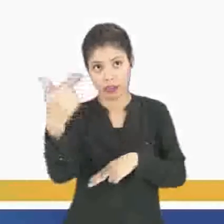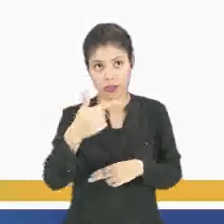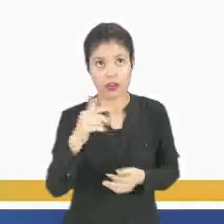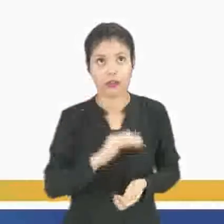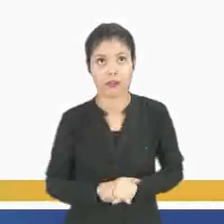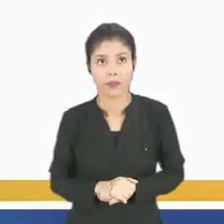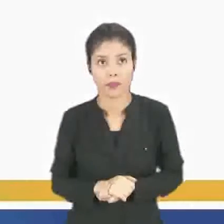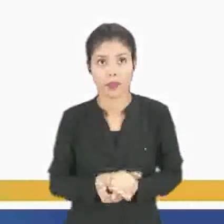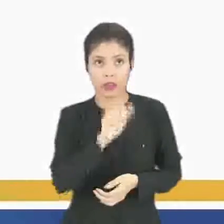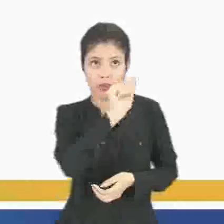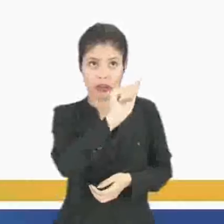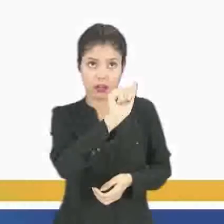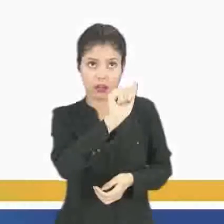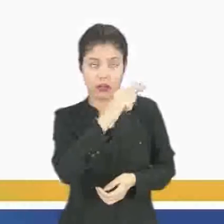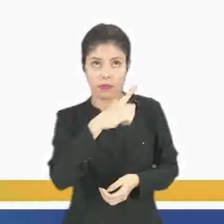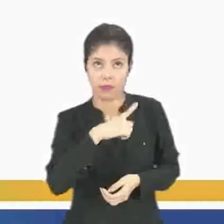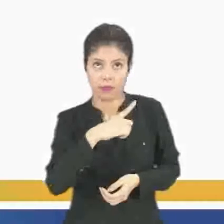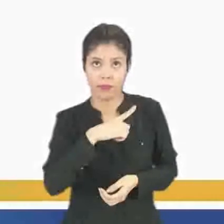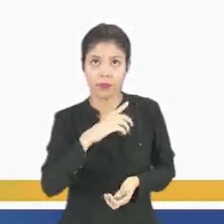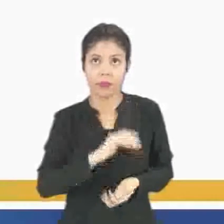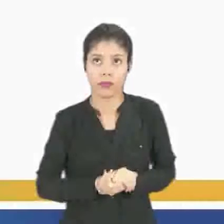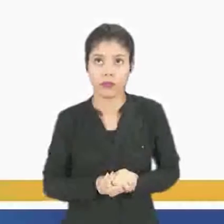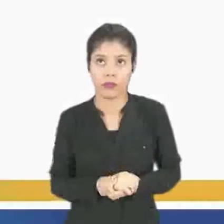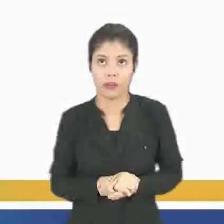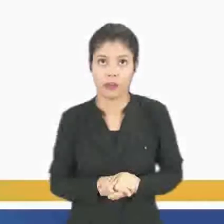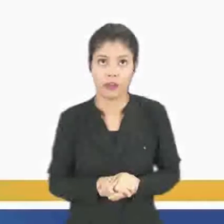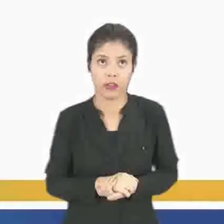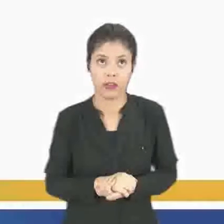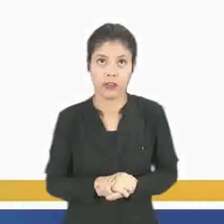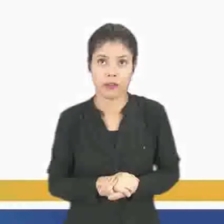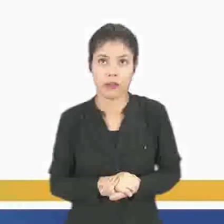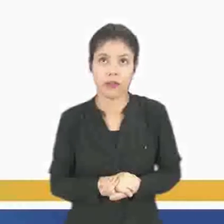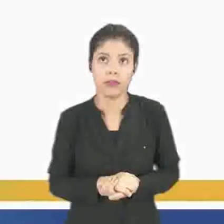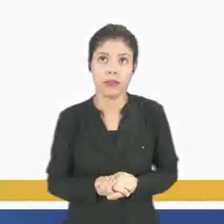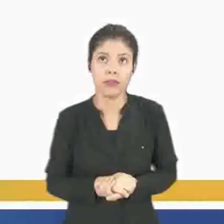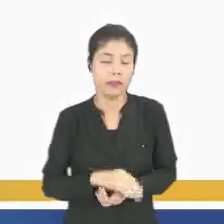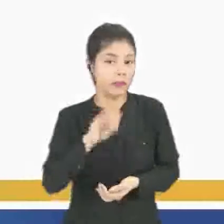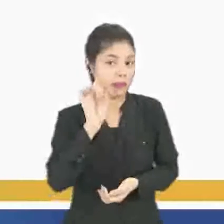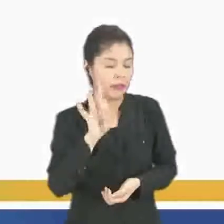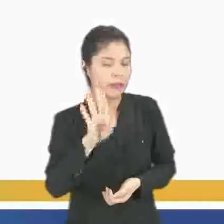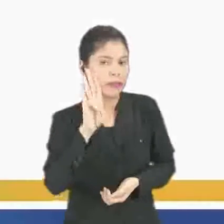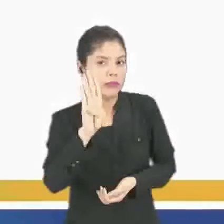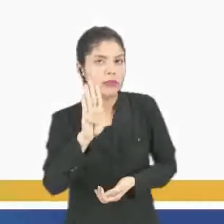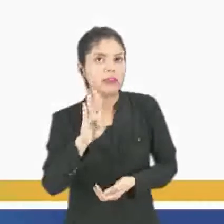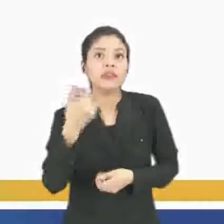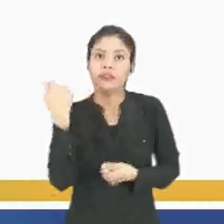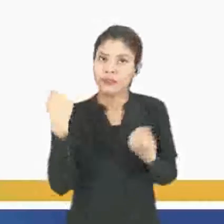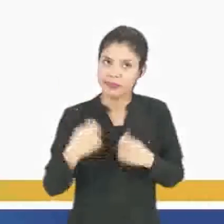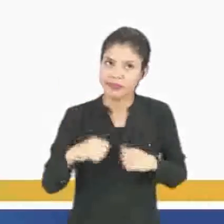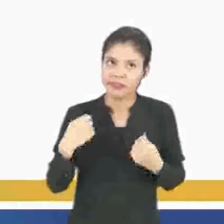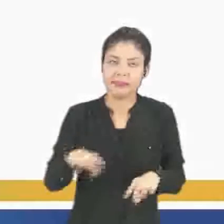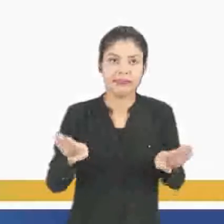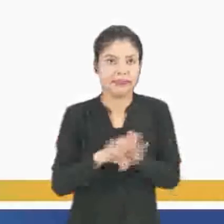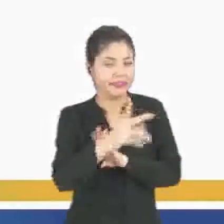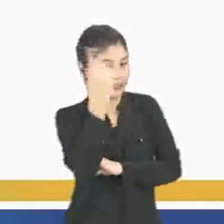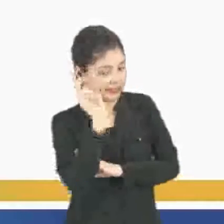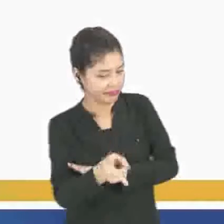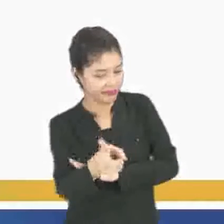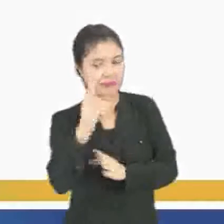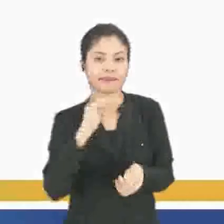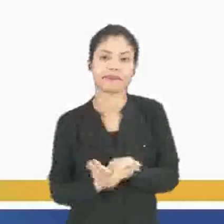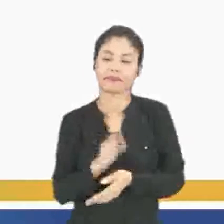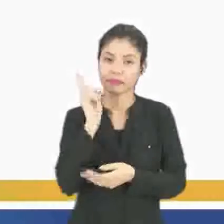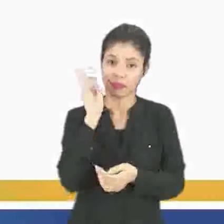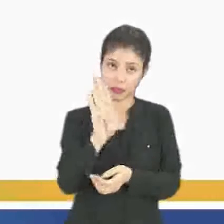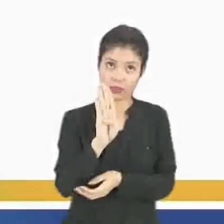ó. X de A eu tenho. Não, aqui, ó, está dizendo que eu tenho só do ponto B, por isso que o x de A continua. X